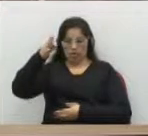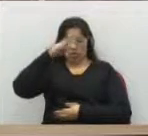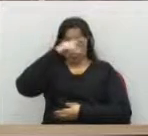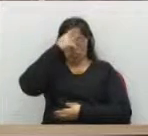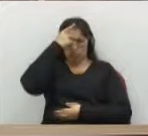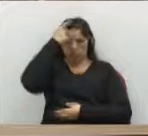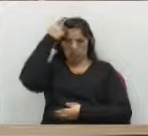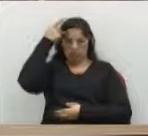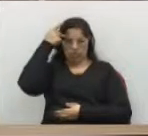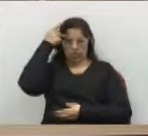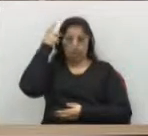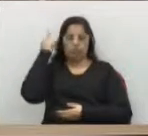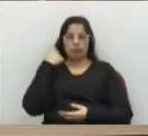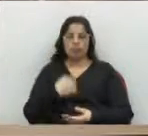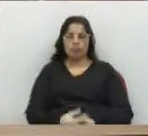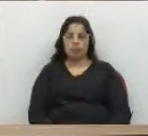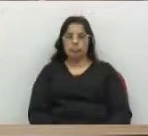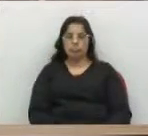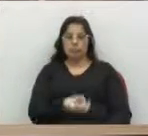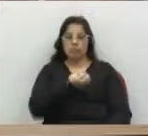prefeito. Requerimento